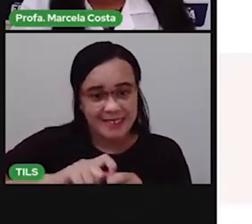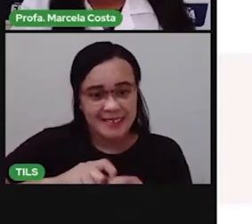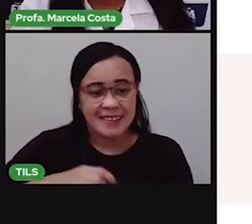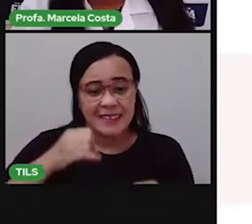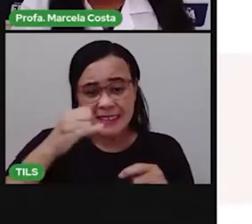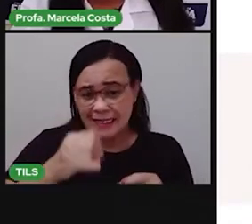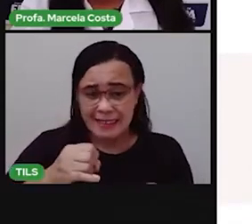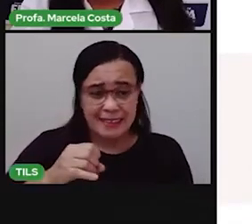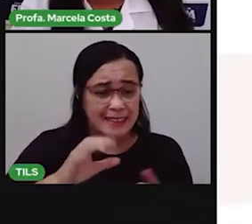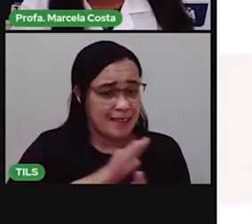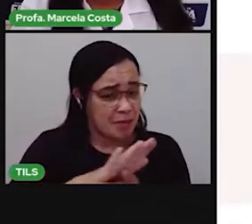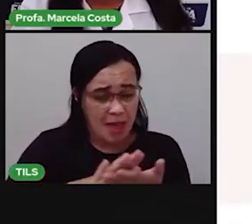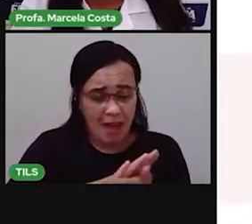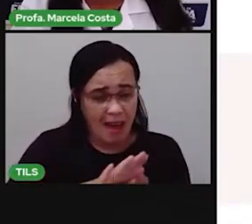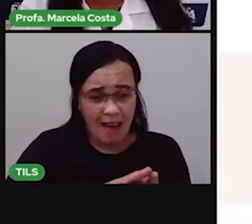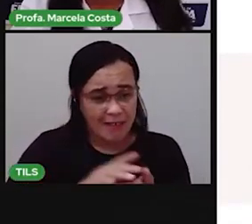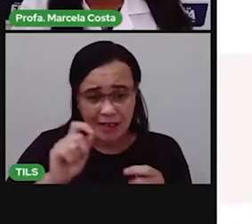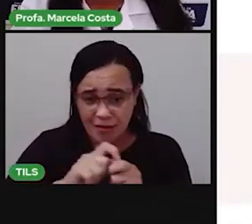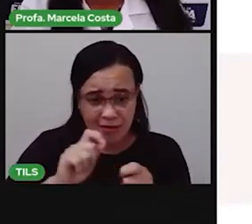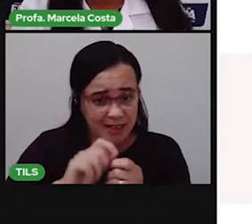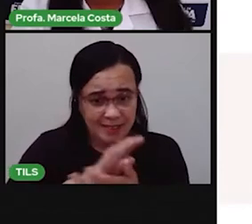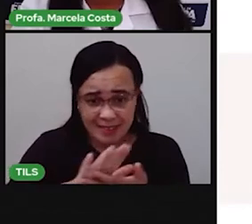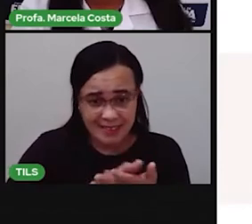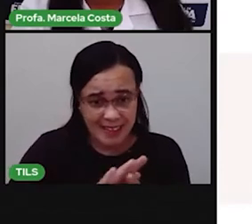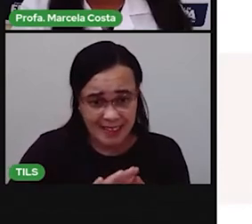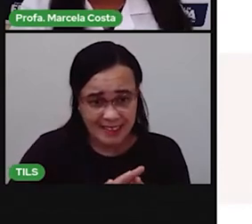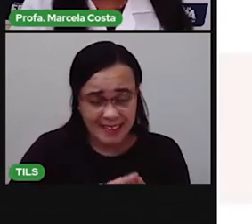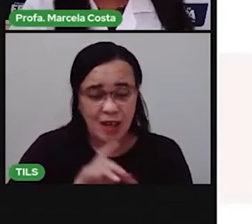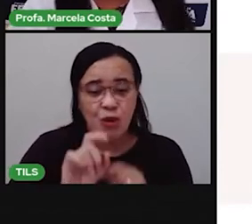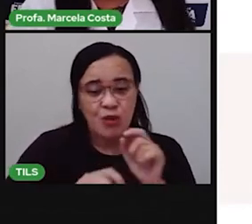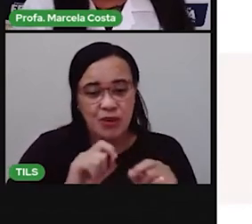não fizer, vai prendar.